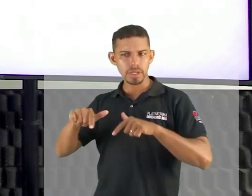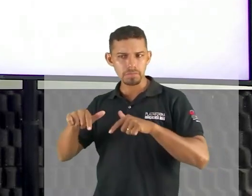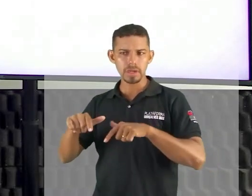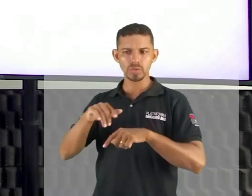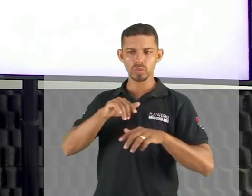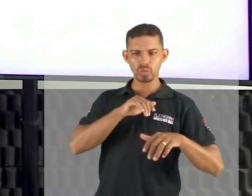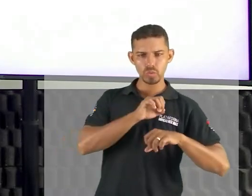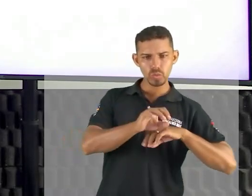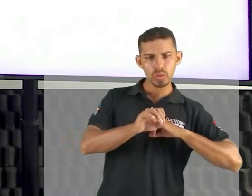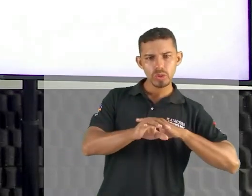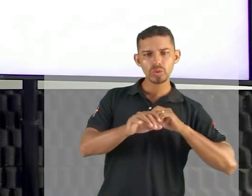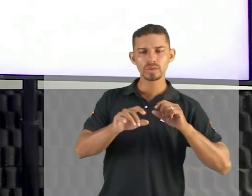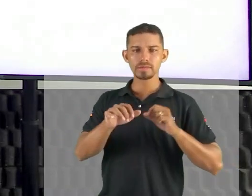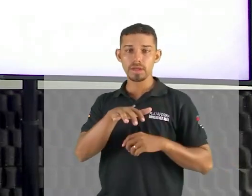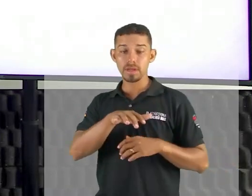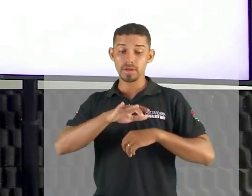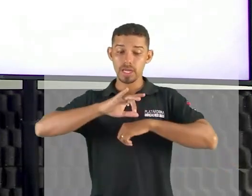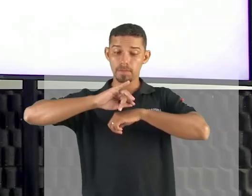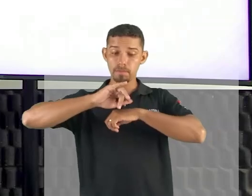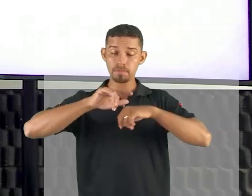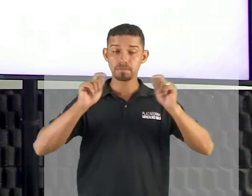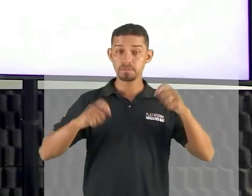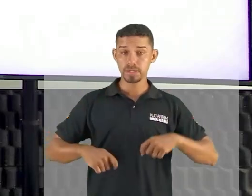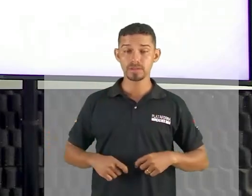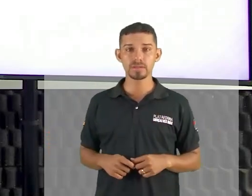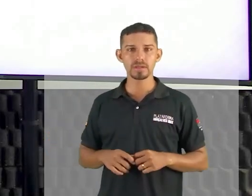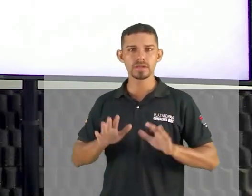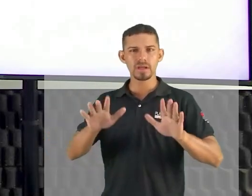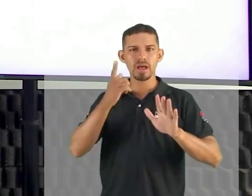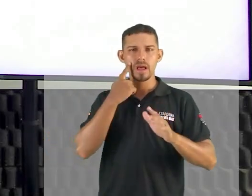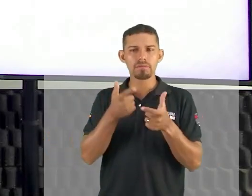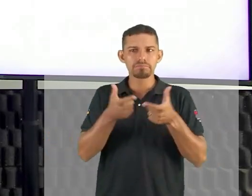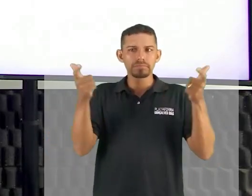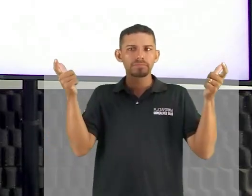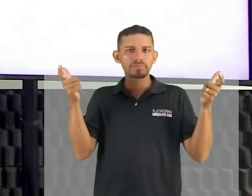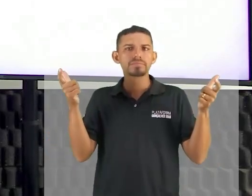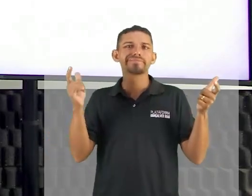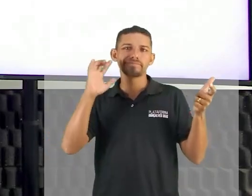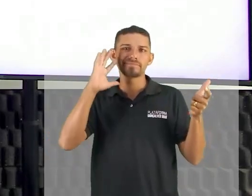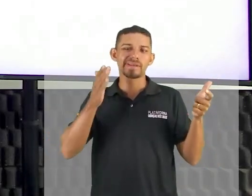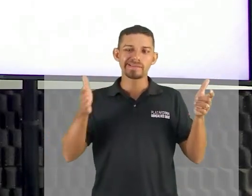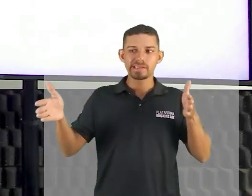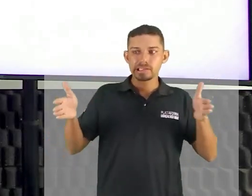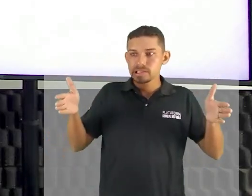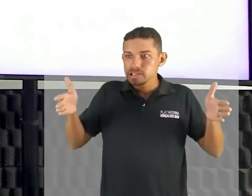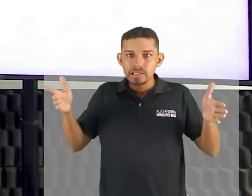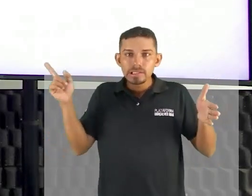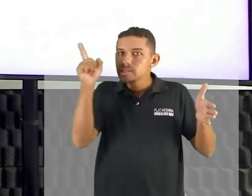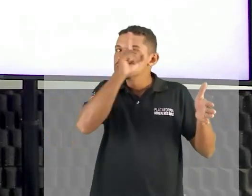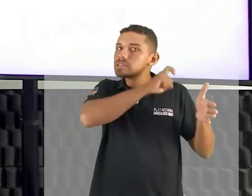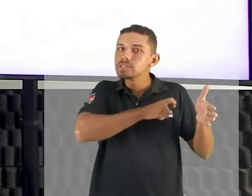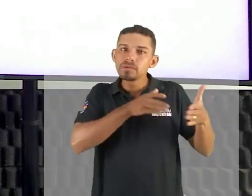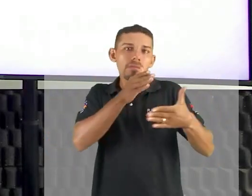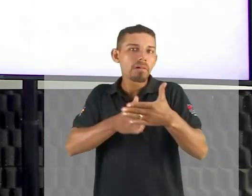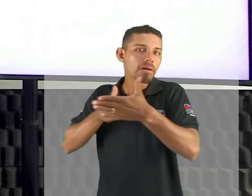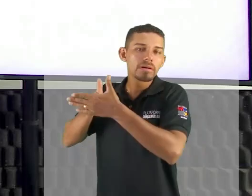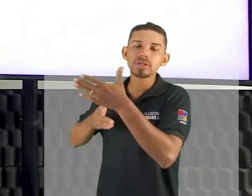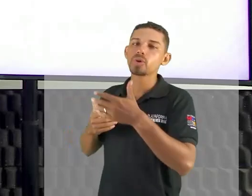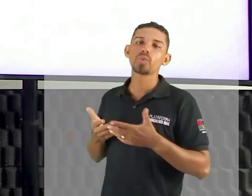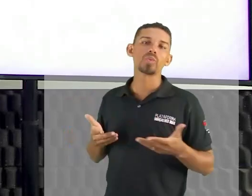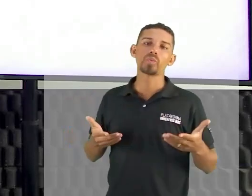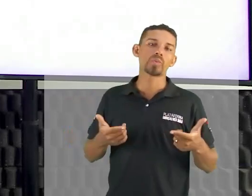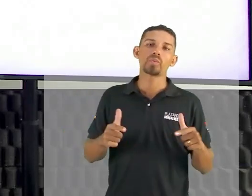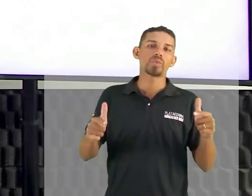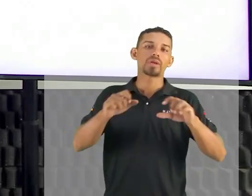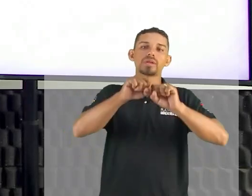falando aqui, um regime capitalista. Então, essa é a grande lacuna que a gente não tem enquanto sistema